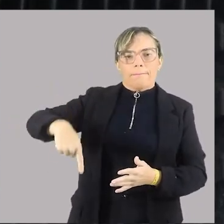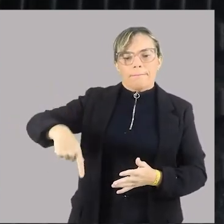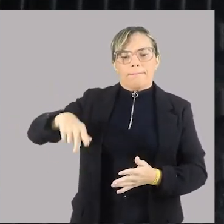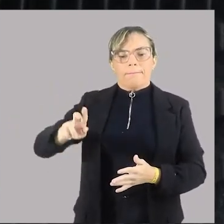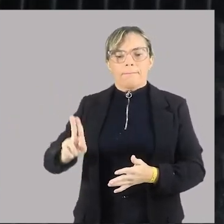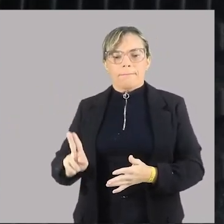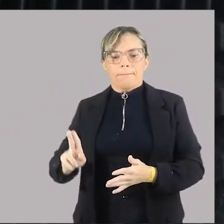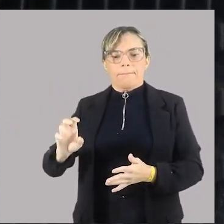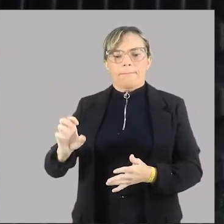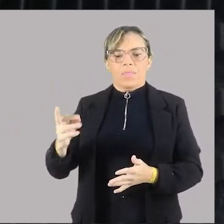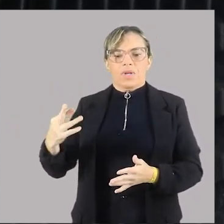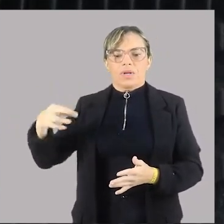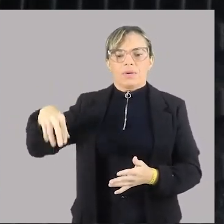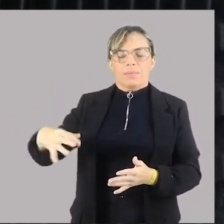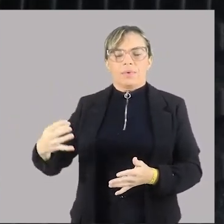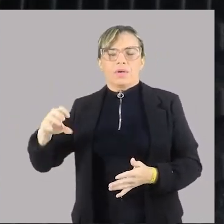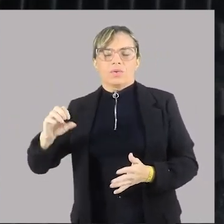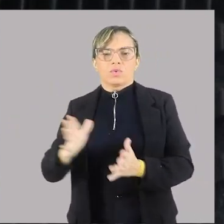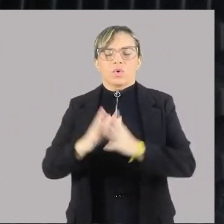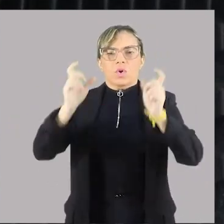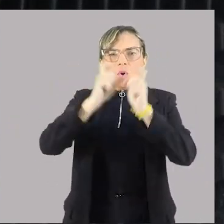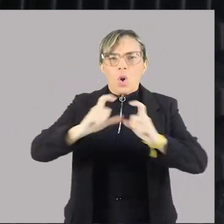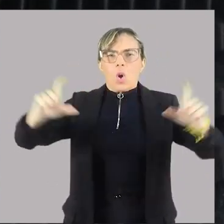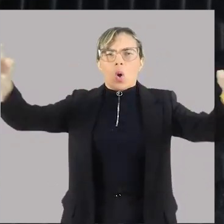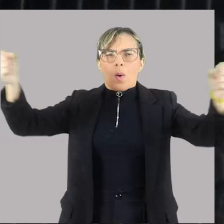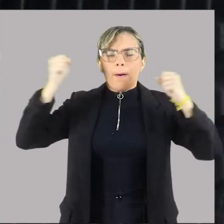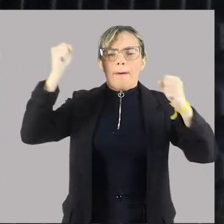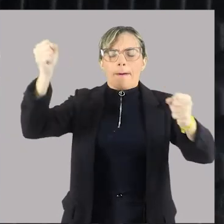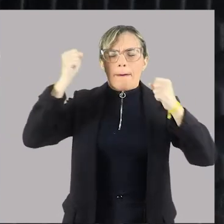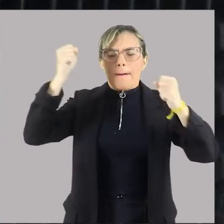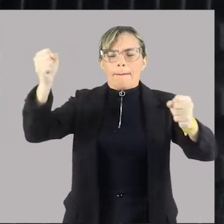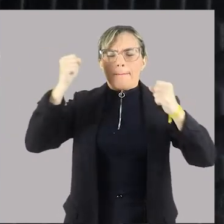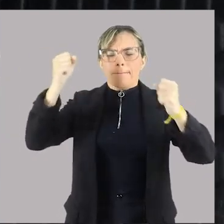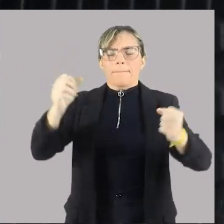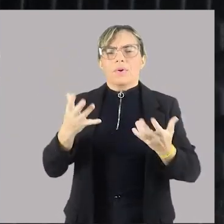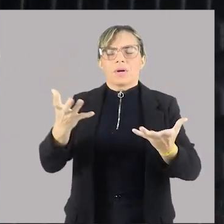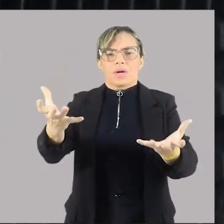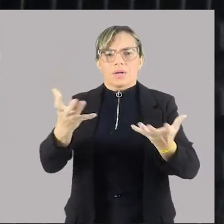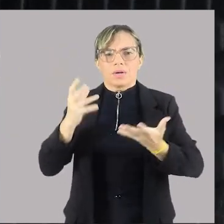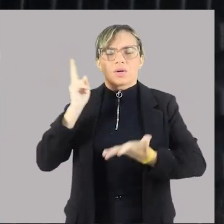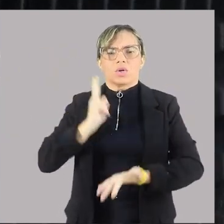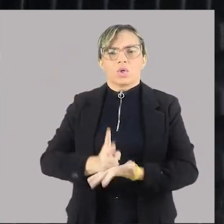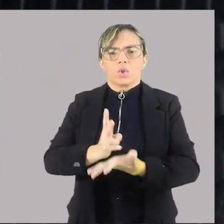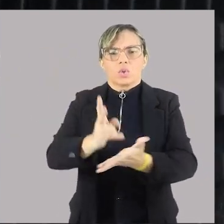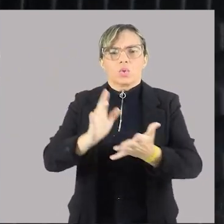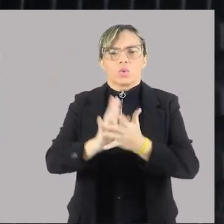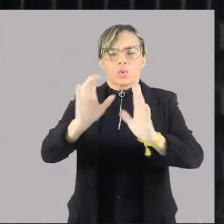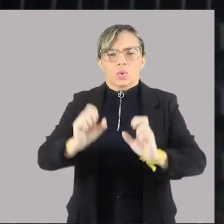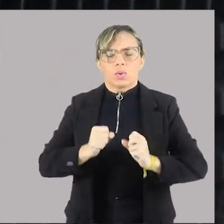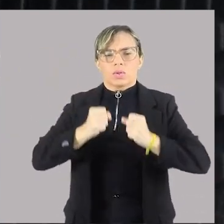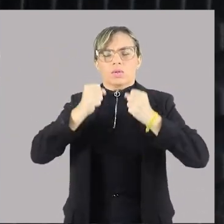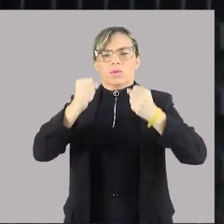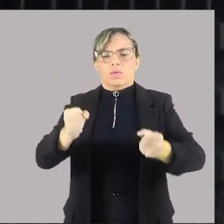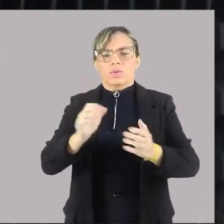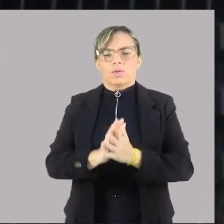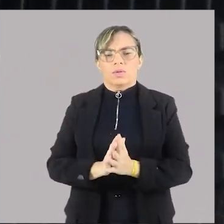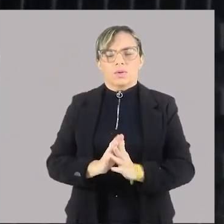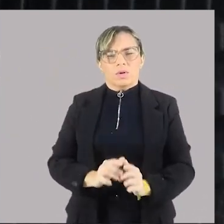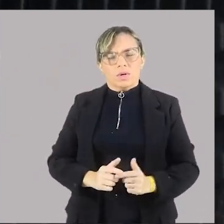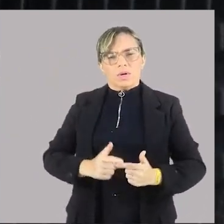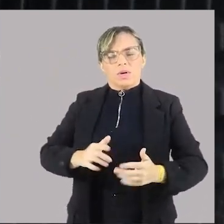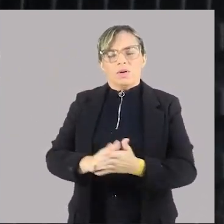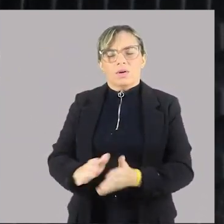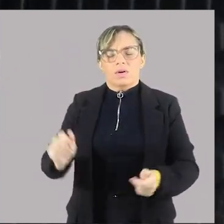levantando faixas, né, protestando e falando, queremos que Vargas continue no poder. É uma tentativa de